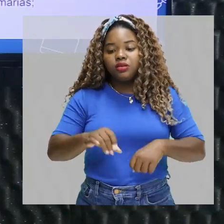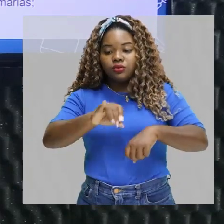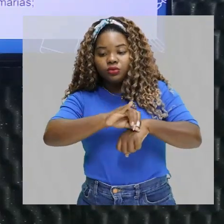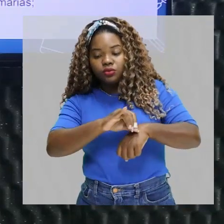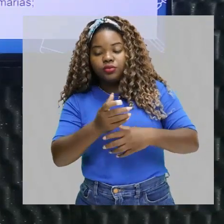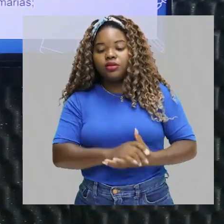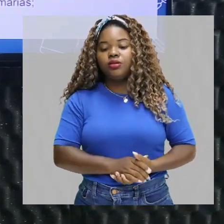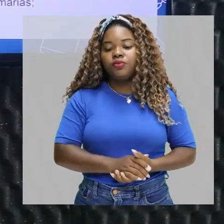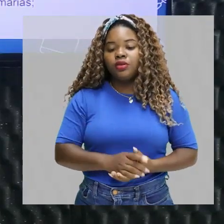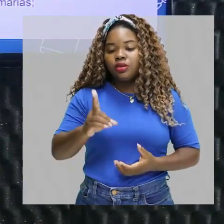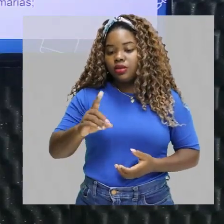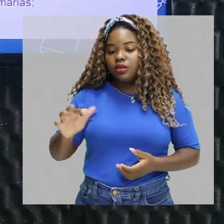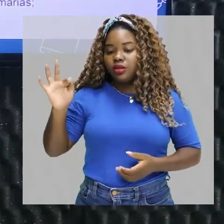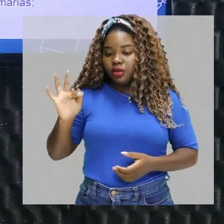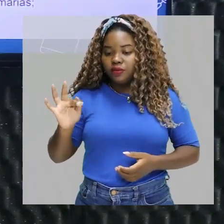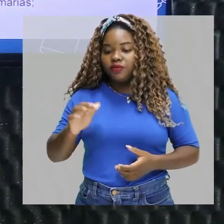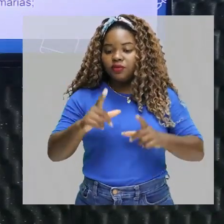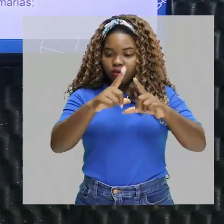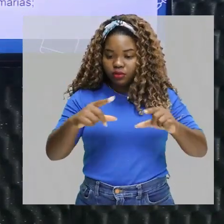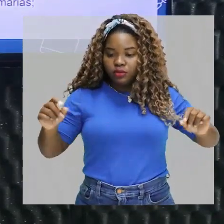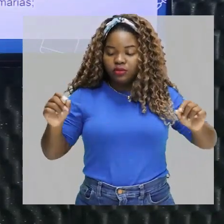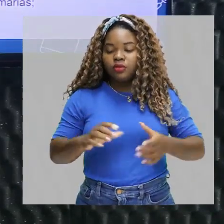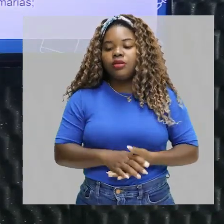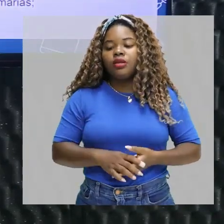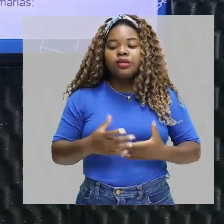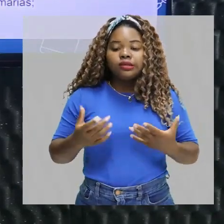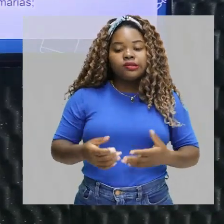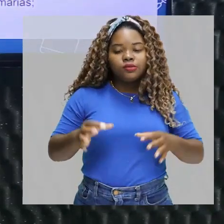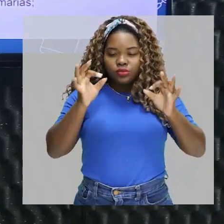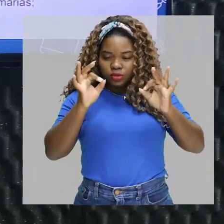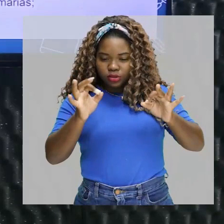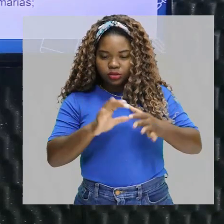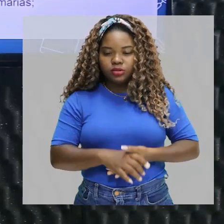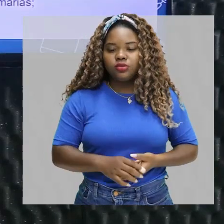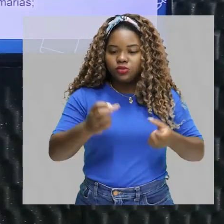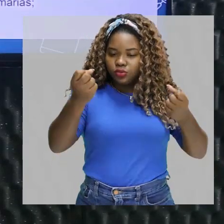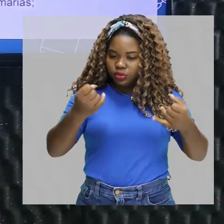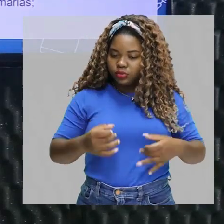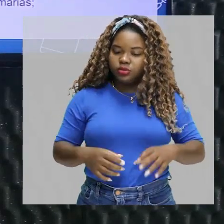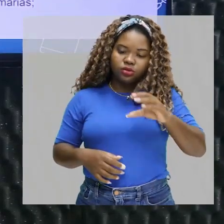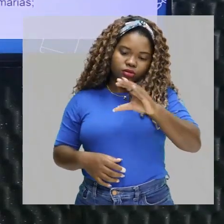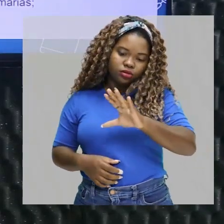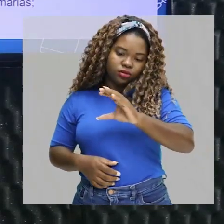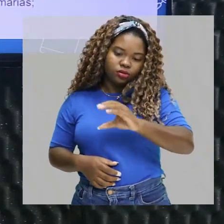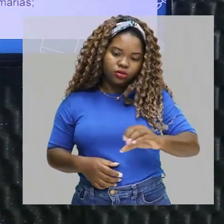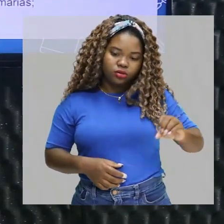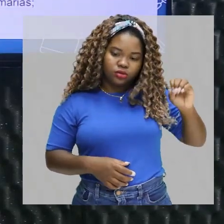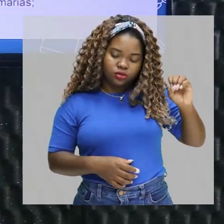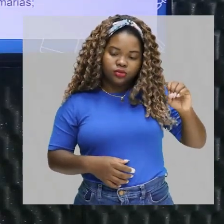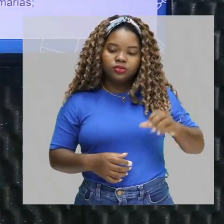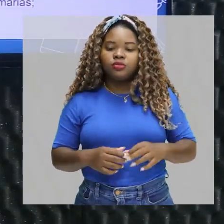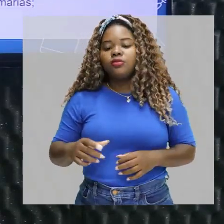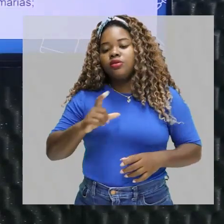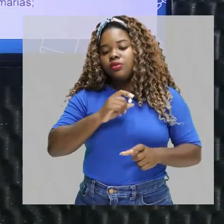Brasília no distrito federal Tá certo e muita atenção nesse aspecto quando falamos da região do centro-oeste nós vamos ter um grande